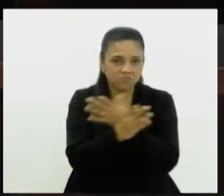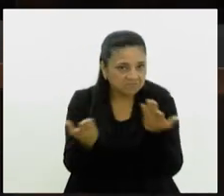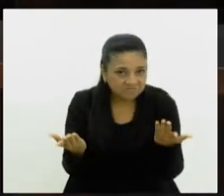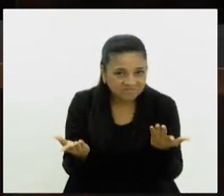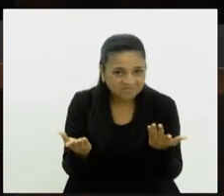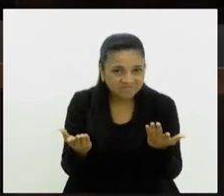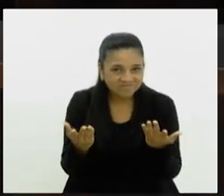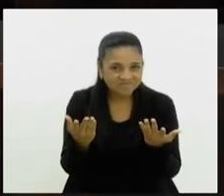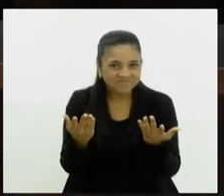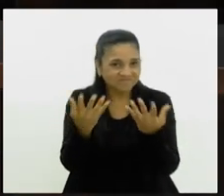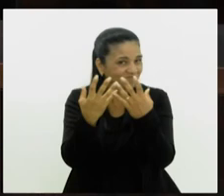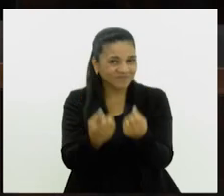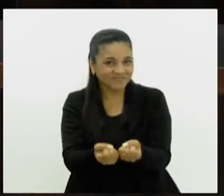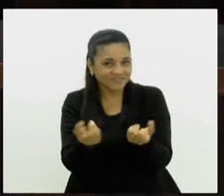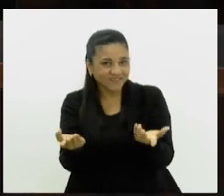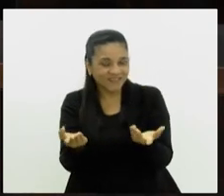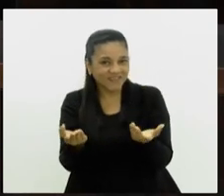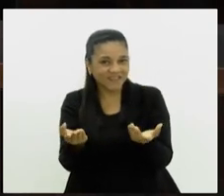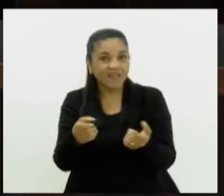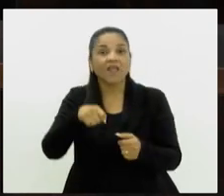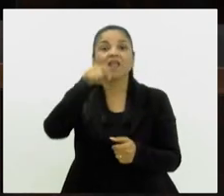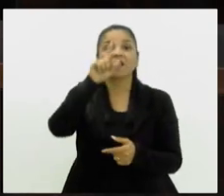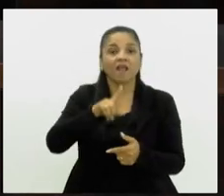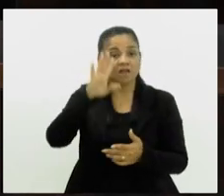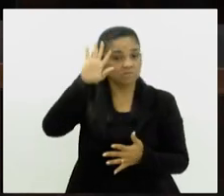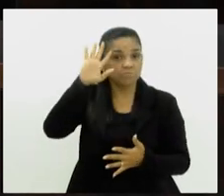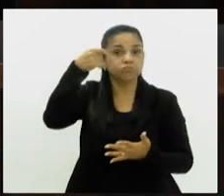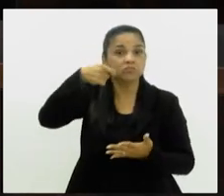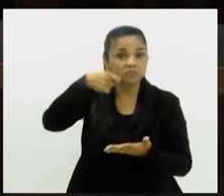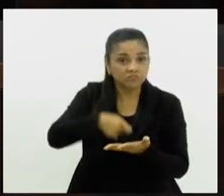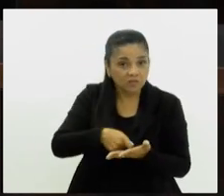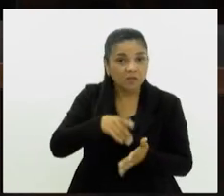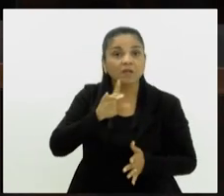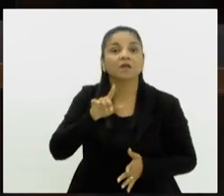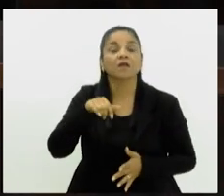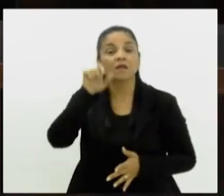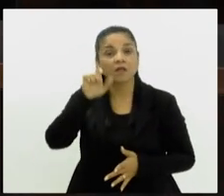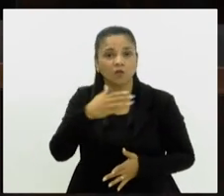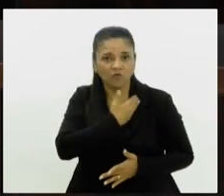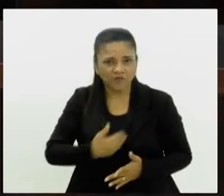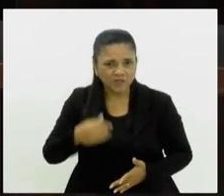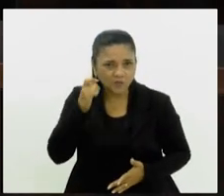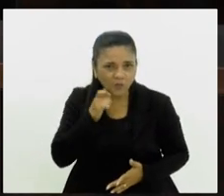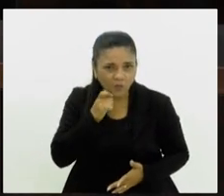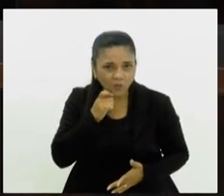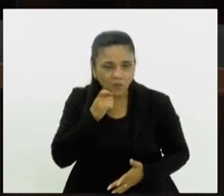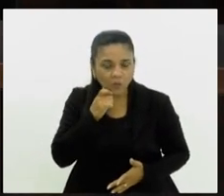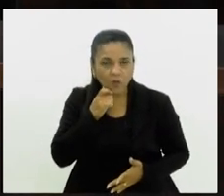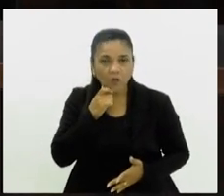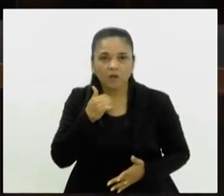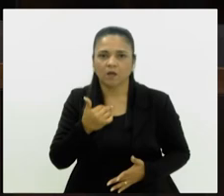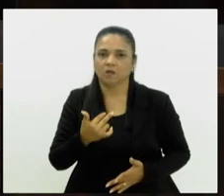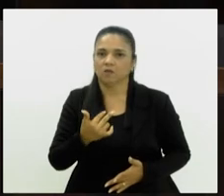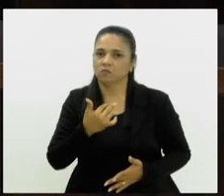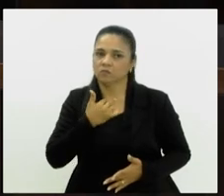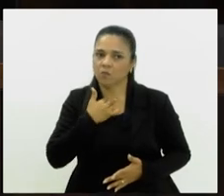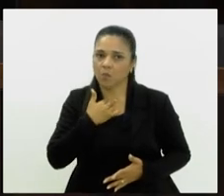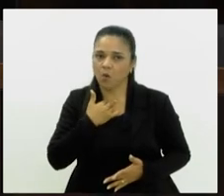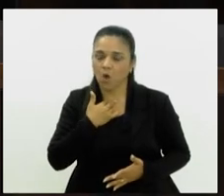decreto a menção que quem definirá isso será o governador, mas não pode se perder de vista que